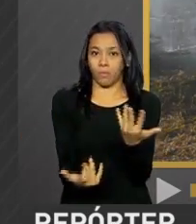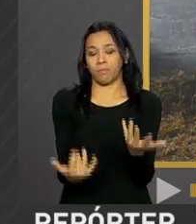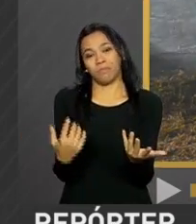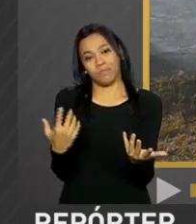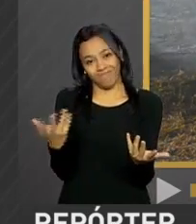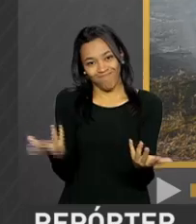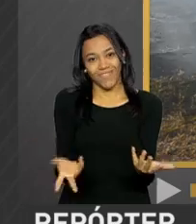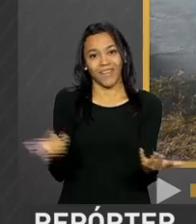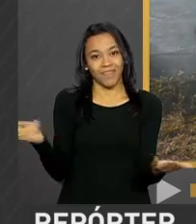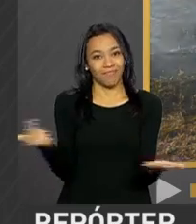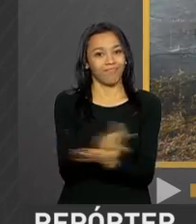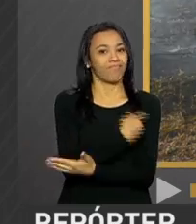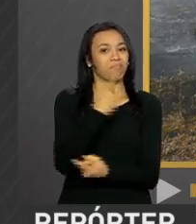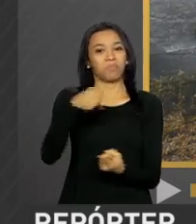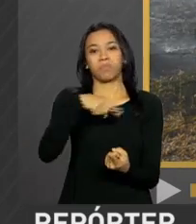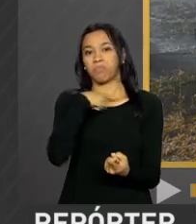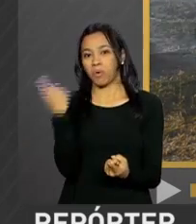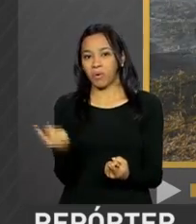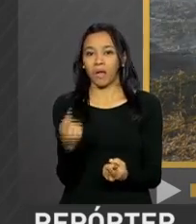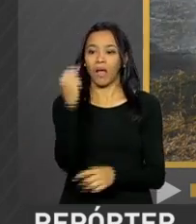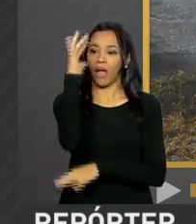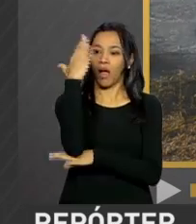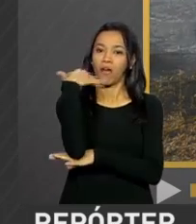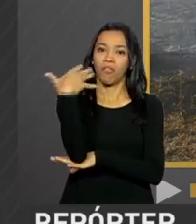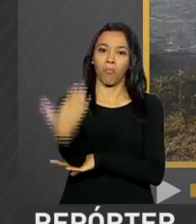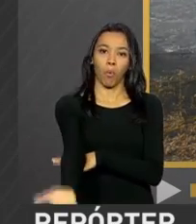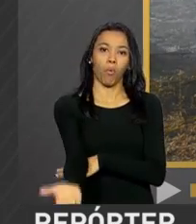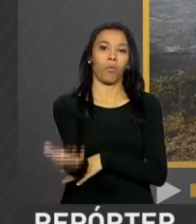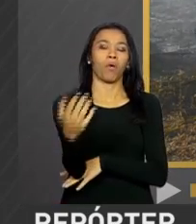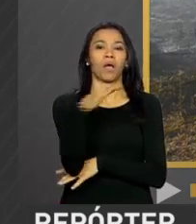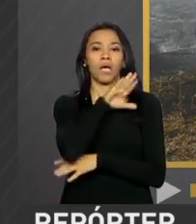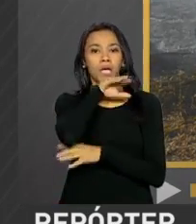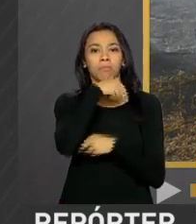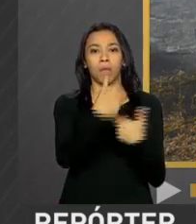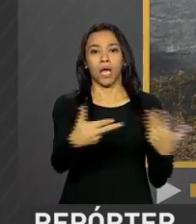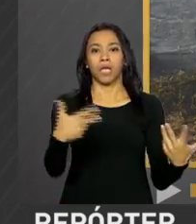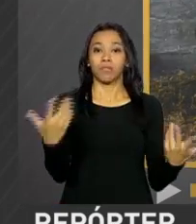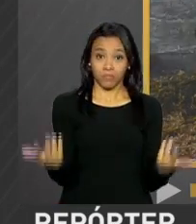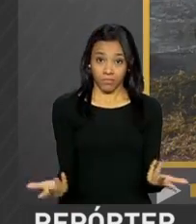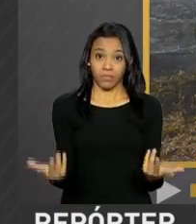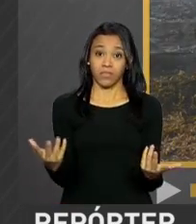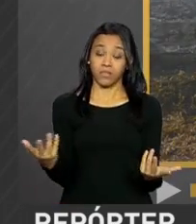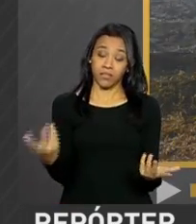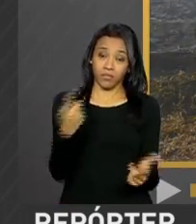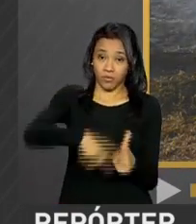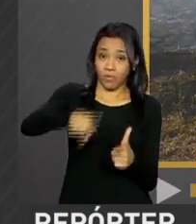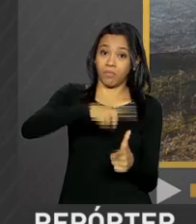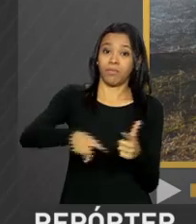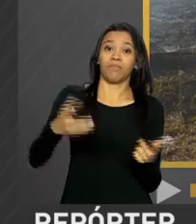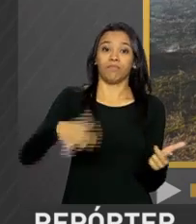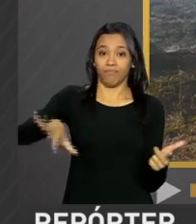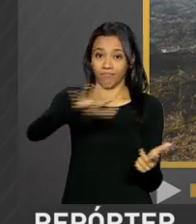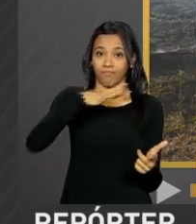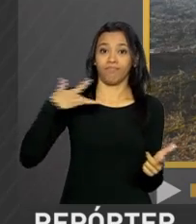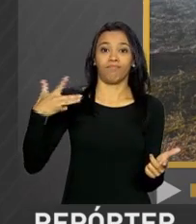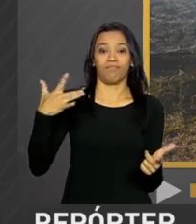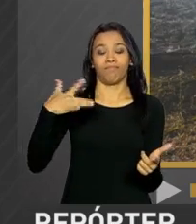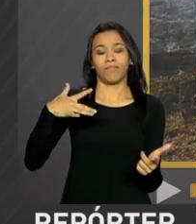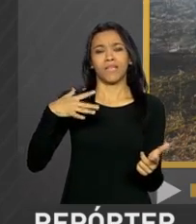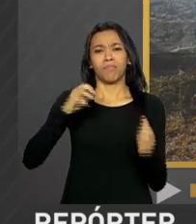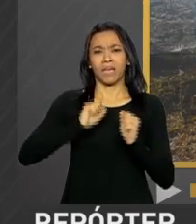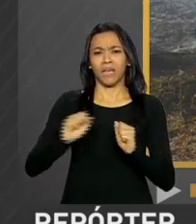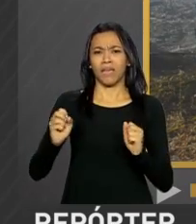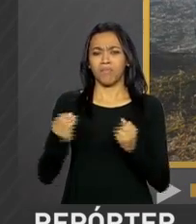danos e mais morte de árvores, de animais, também da população. Os incêndios florestais emitem muitos gases